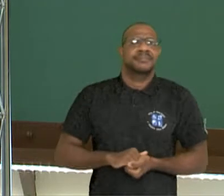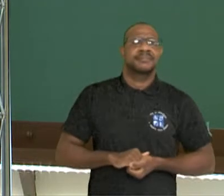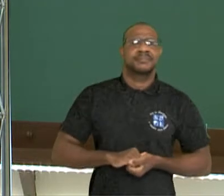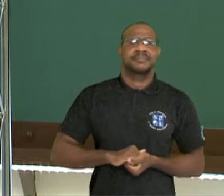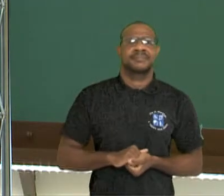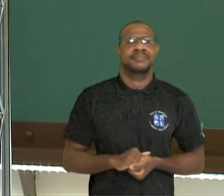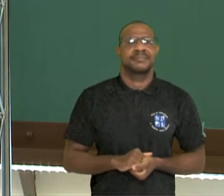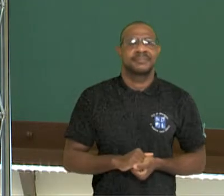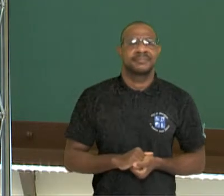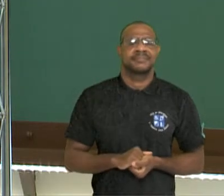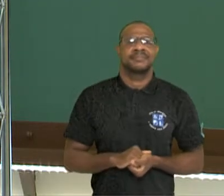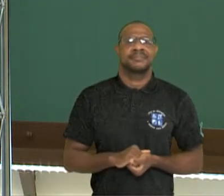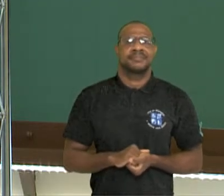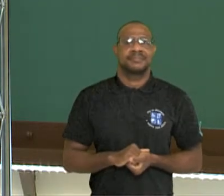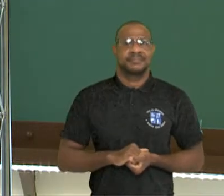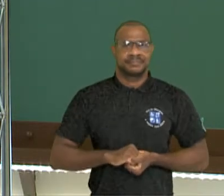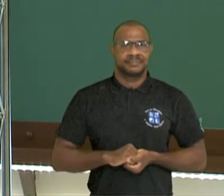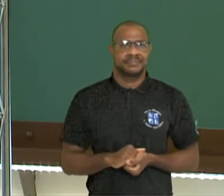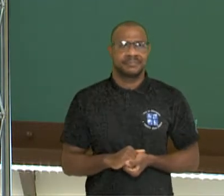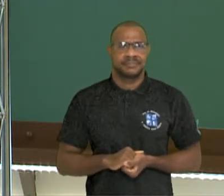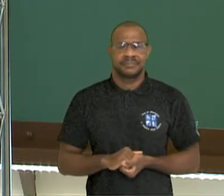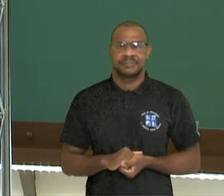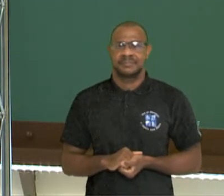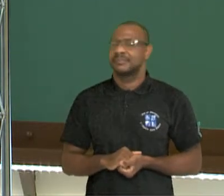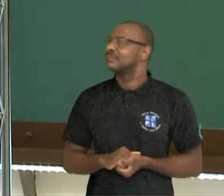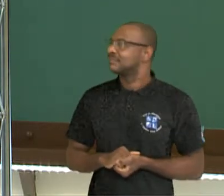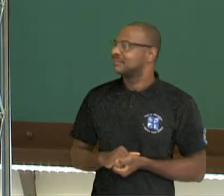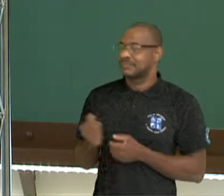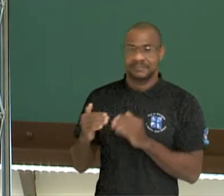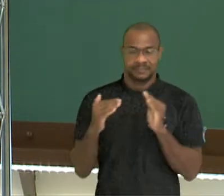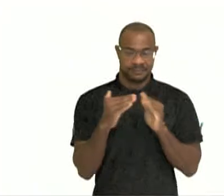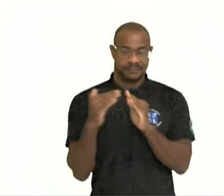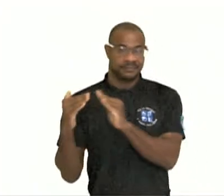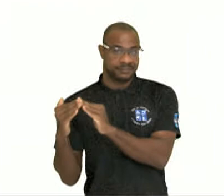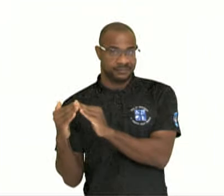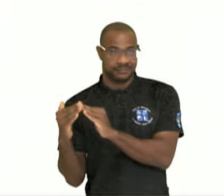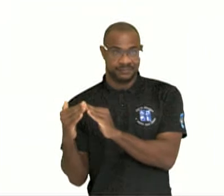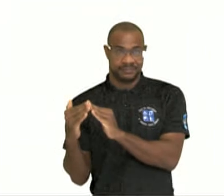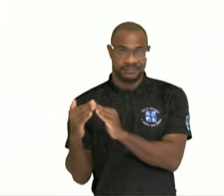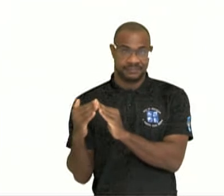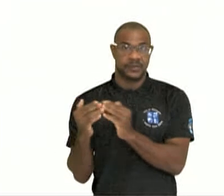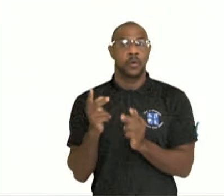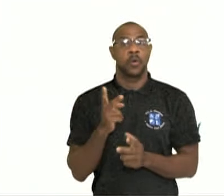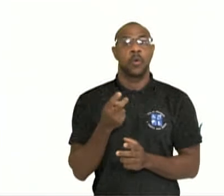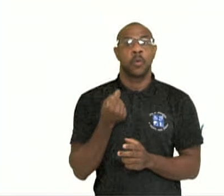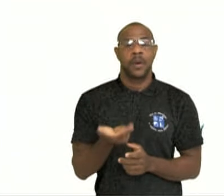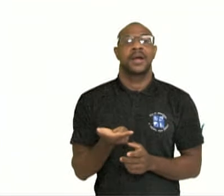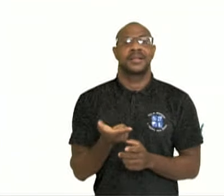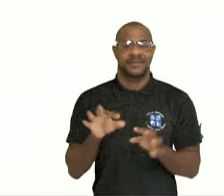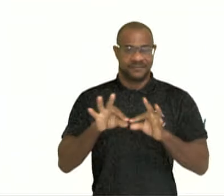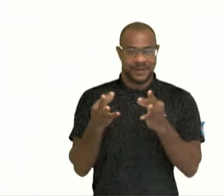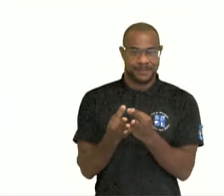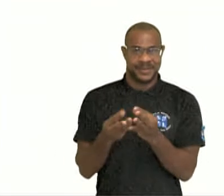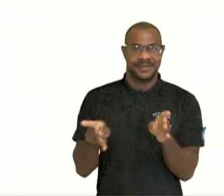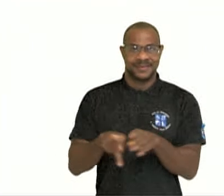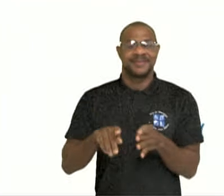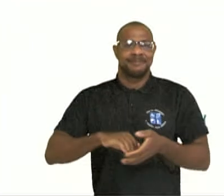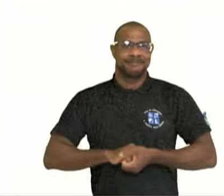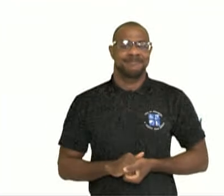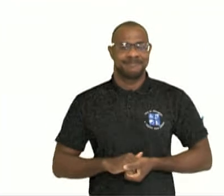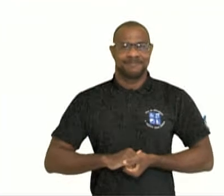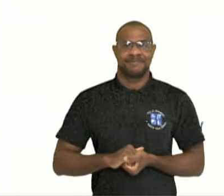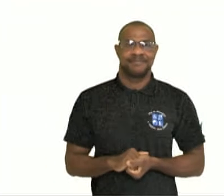Vecinos ou casi parentes? Vizinhos ou quase parentes? No es casualidad que todos